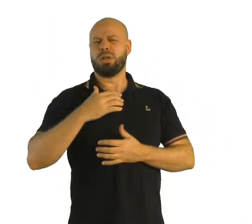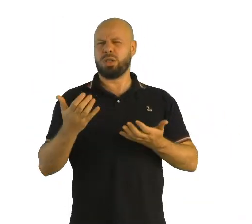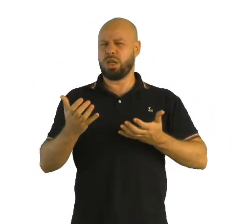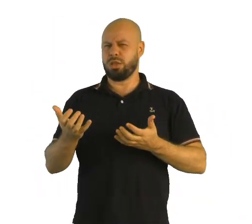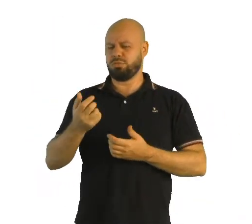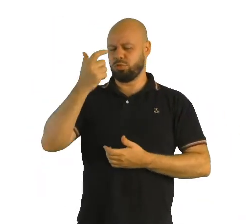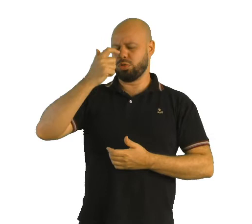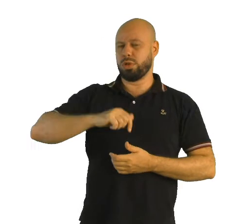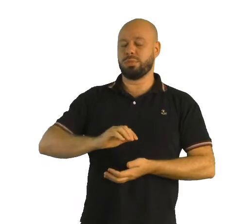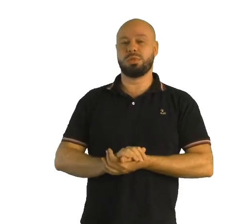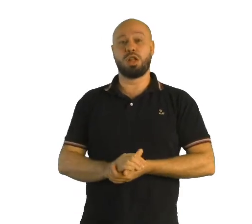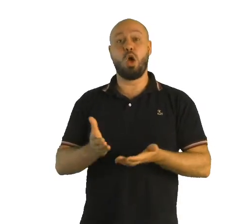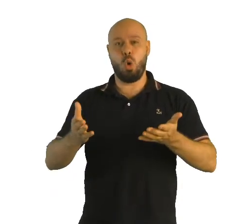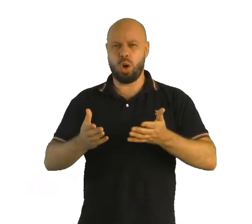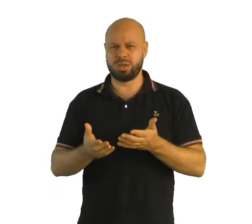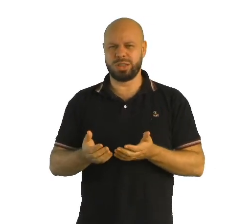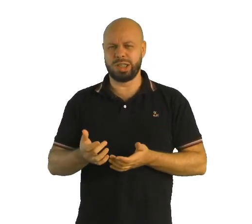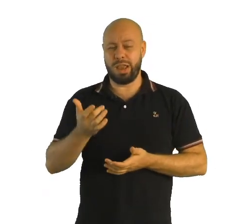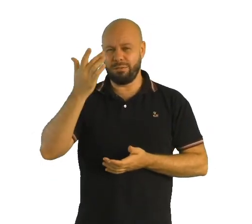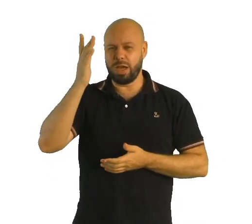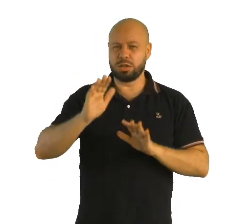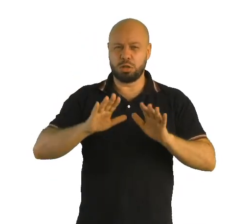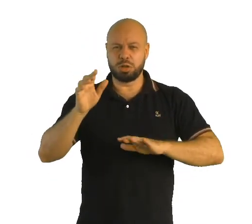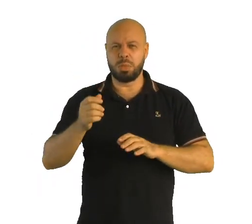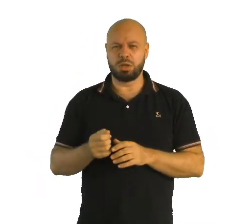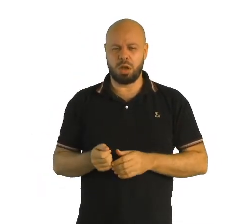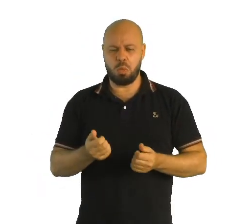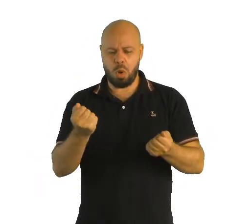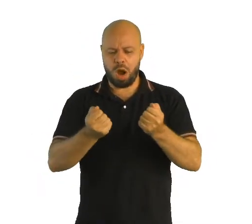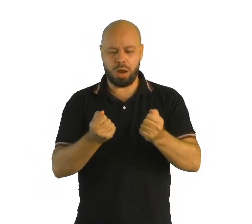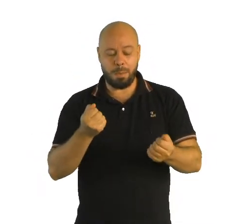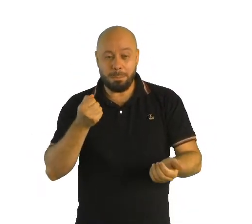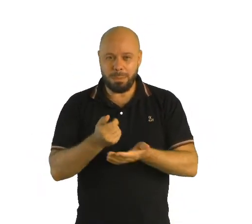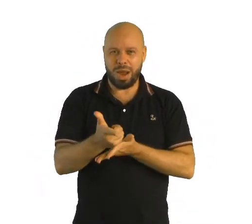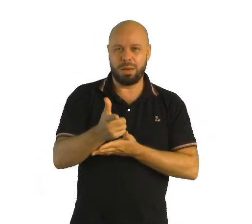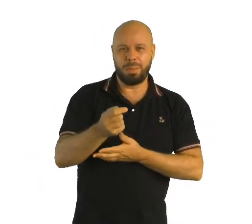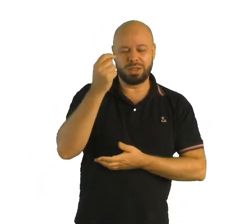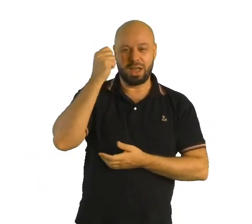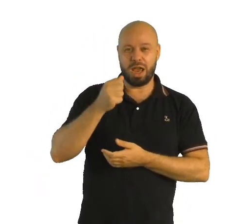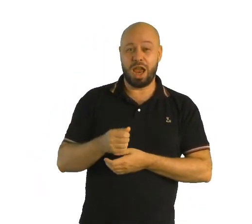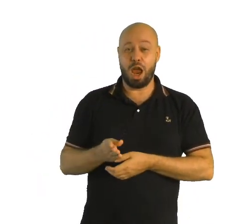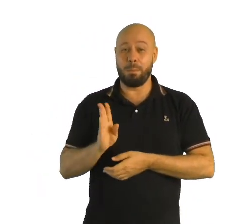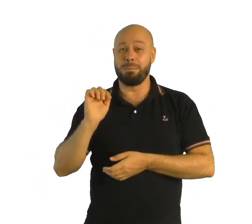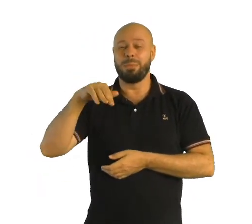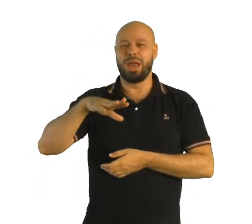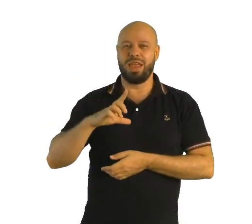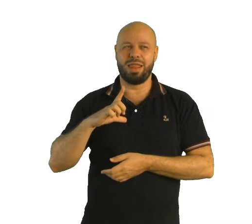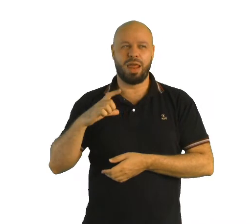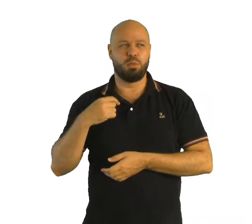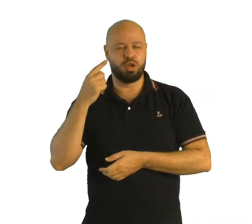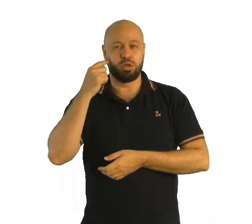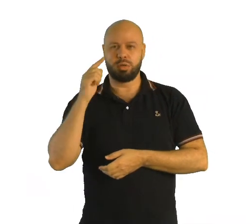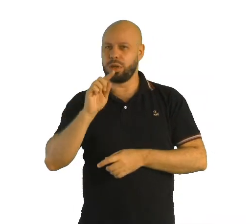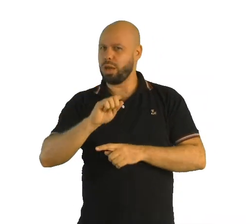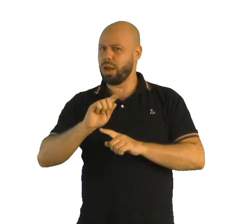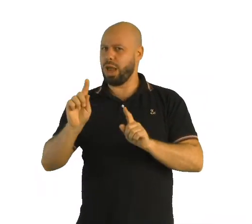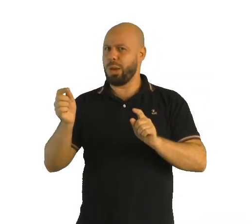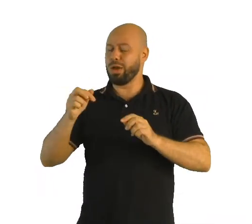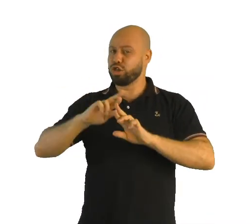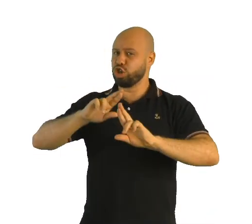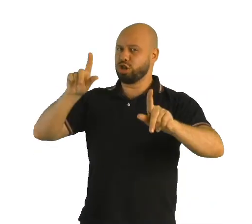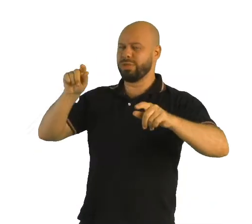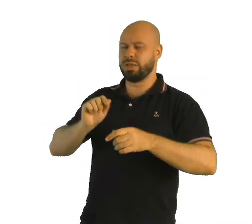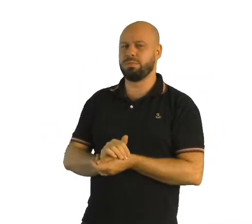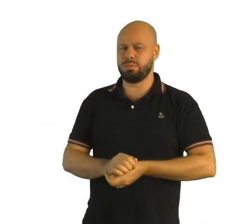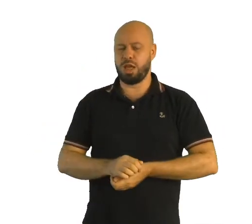não é igual hoje, que a pessoa compra um carrão, né, a pessoa demonstra que tem vários bens. Não, durante o período do Renascimento, a